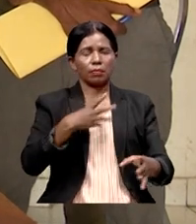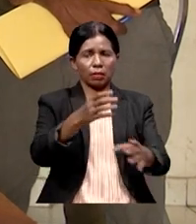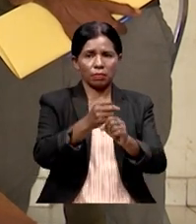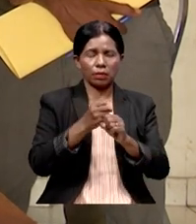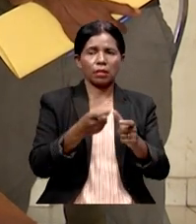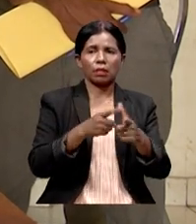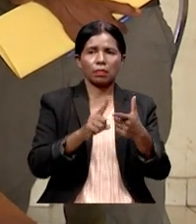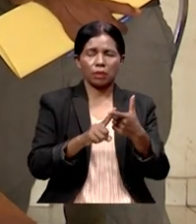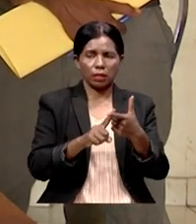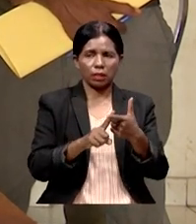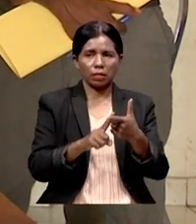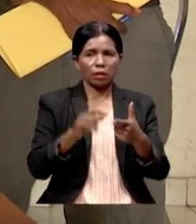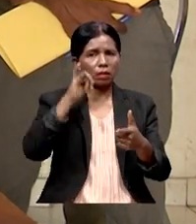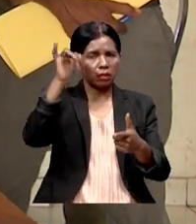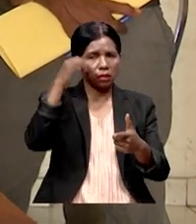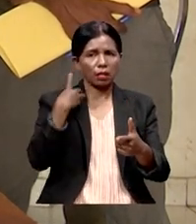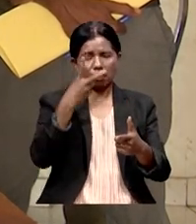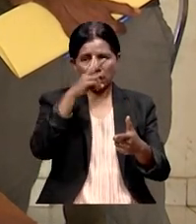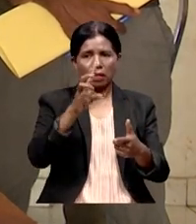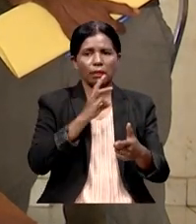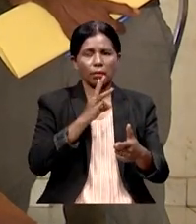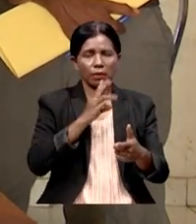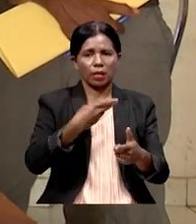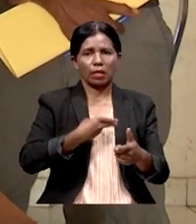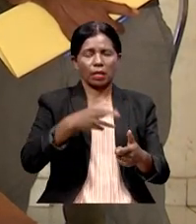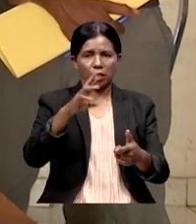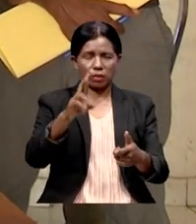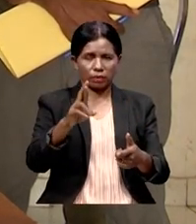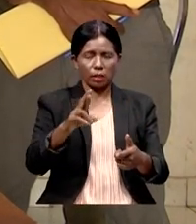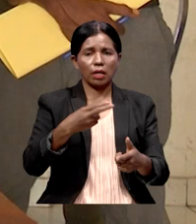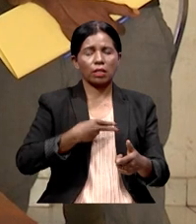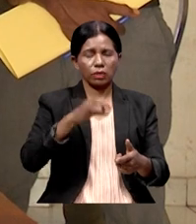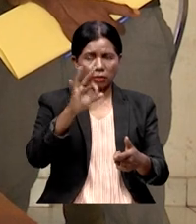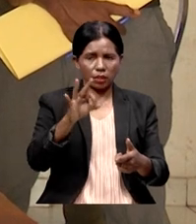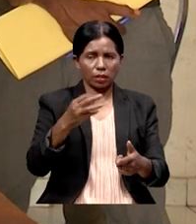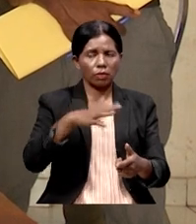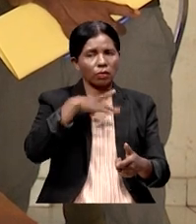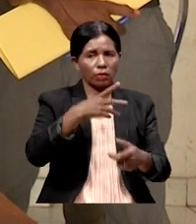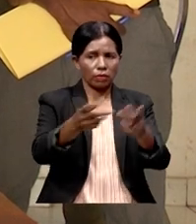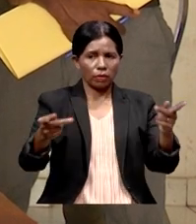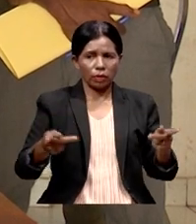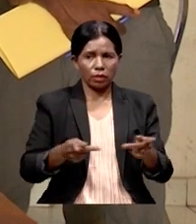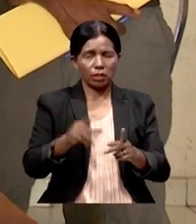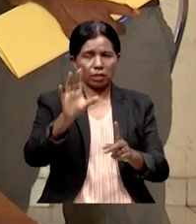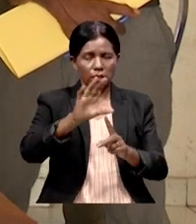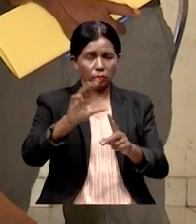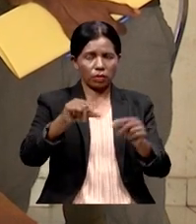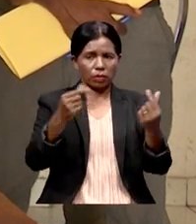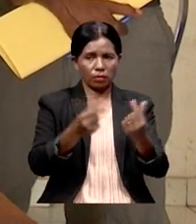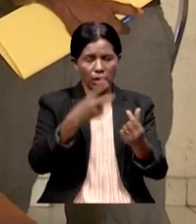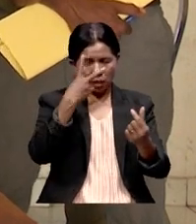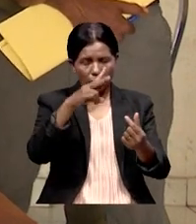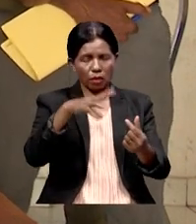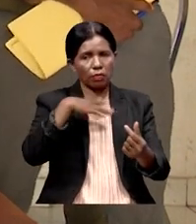se por ser controla beijo para isfatin bot lixo ser né ita ia tinha sefi kiba kona ba hareba lisu